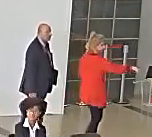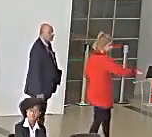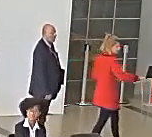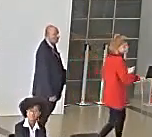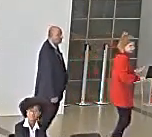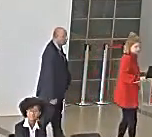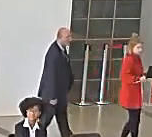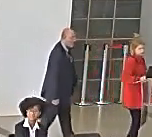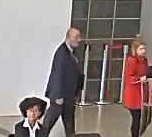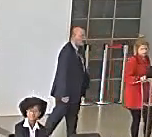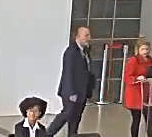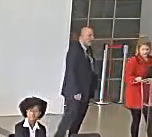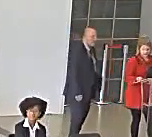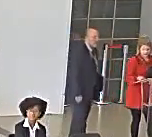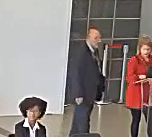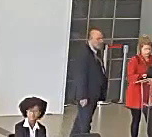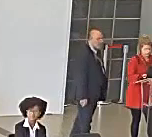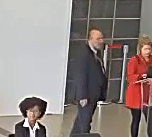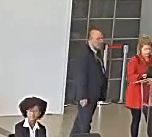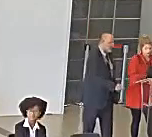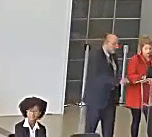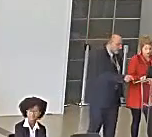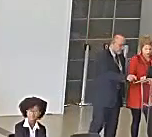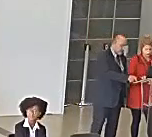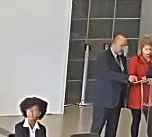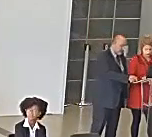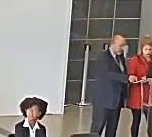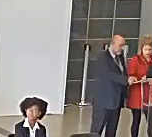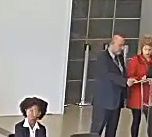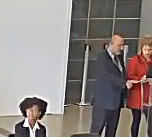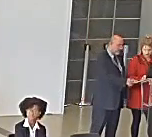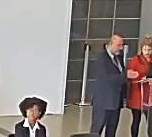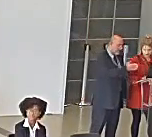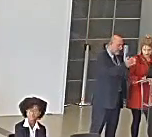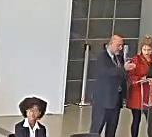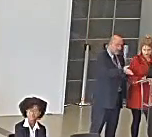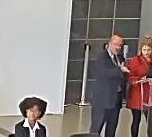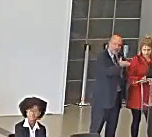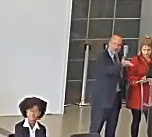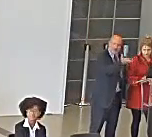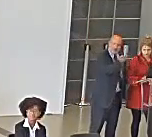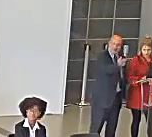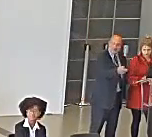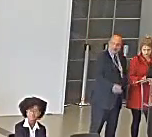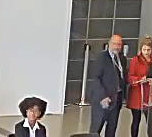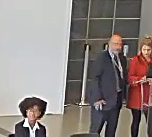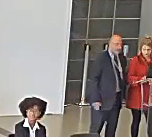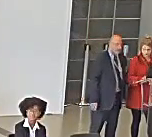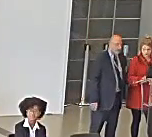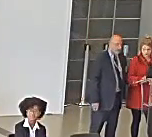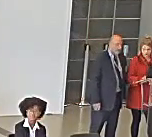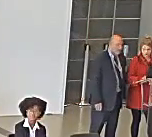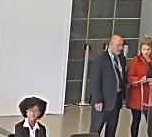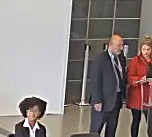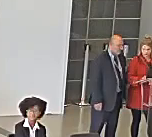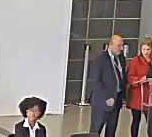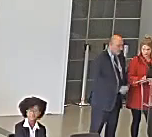hoje recebendo na Câmara essa congratulação. E a gente agradece de coração a vocês,